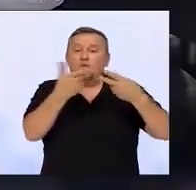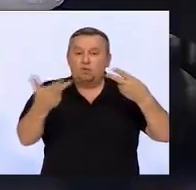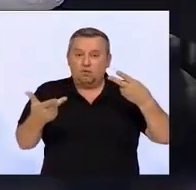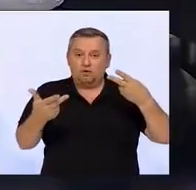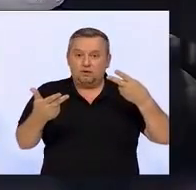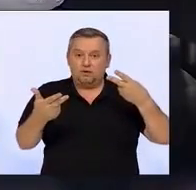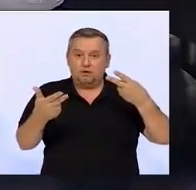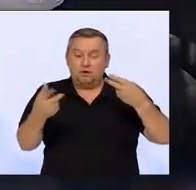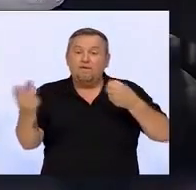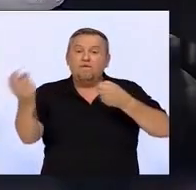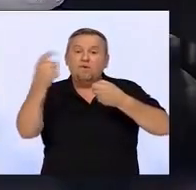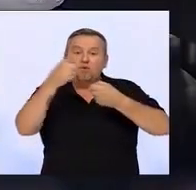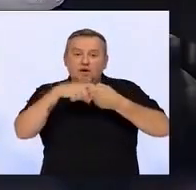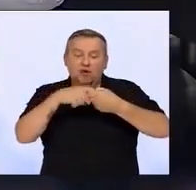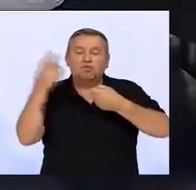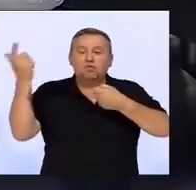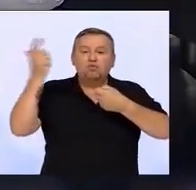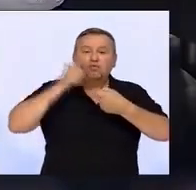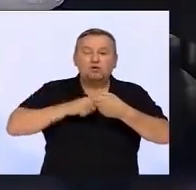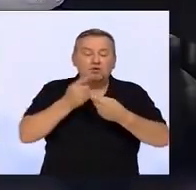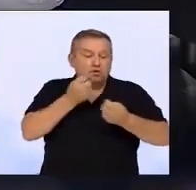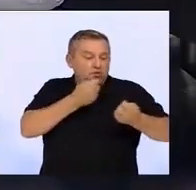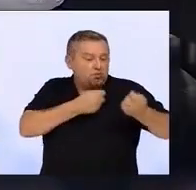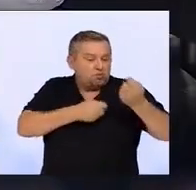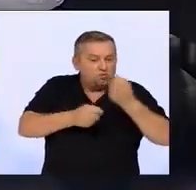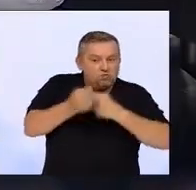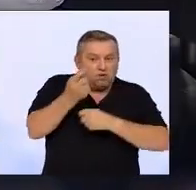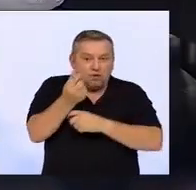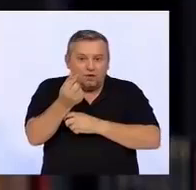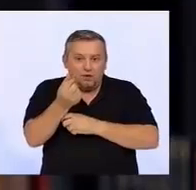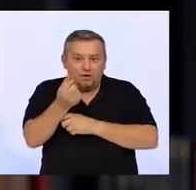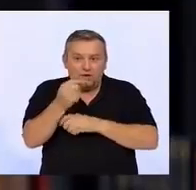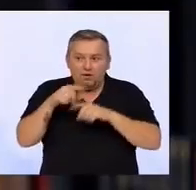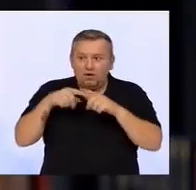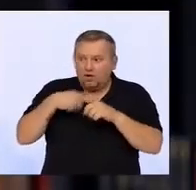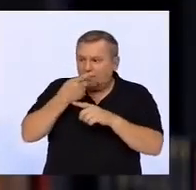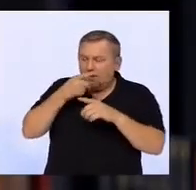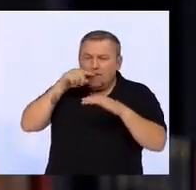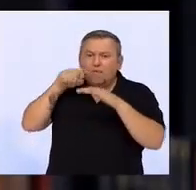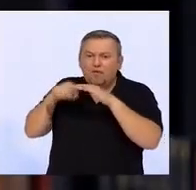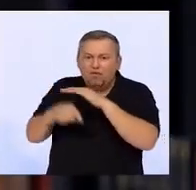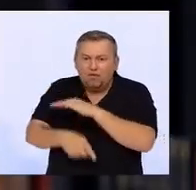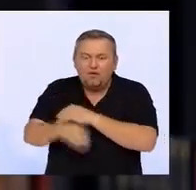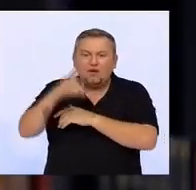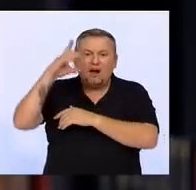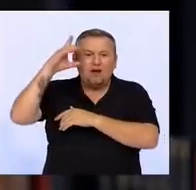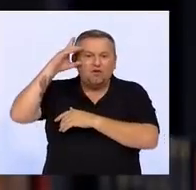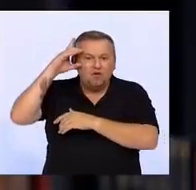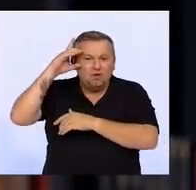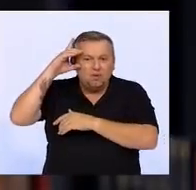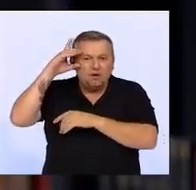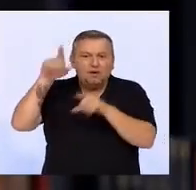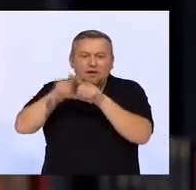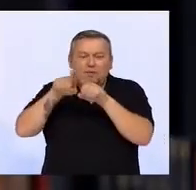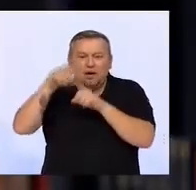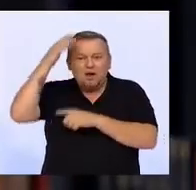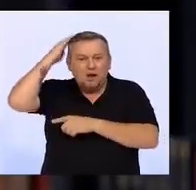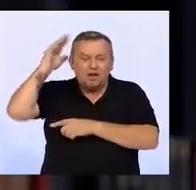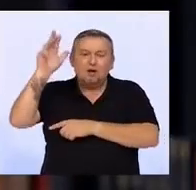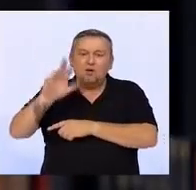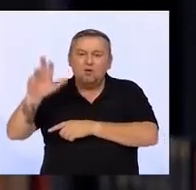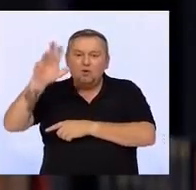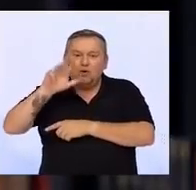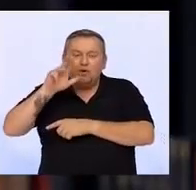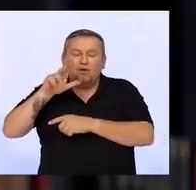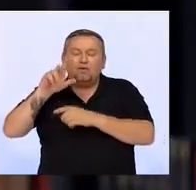A recuperação da economia. A Marina fala, a depressão é profunda. A Dilma, o Titanic da Dilma, do Temer e do Lula afundou a gente